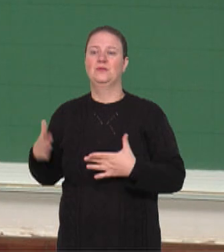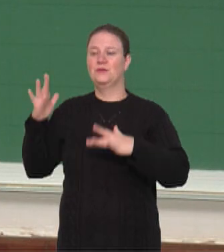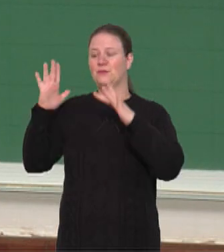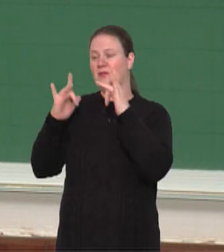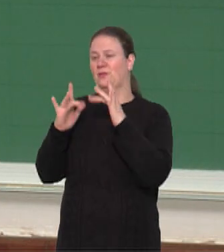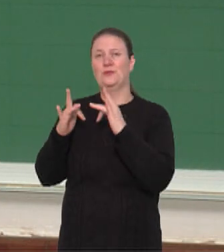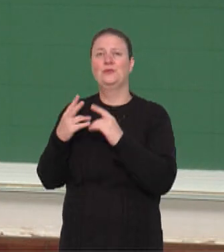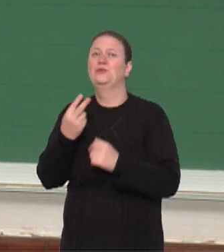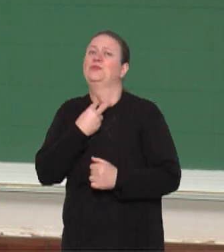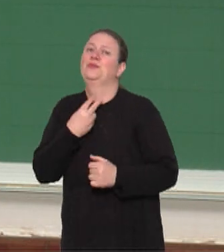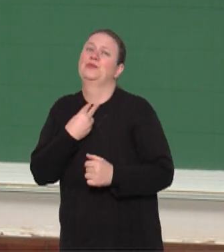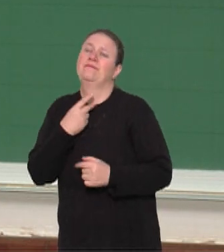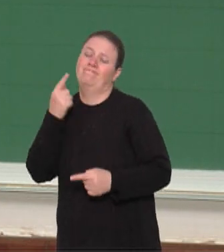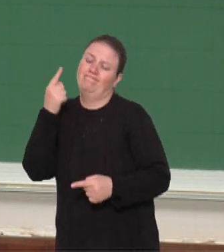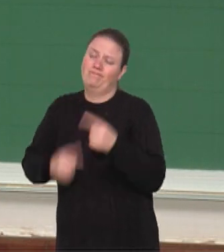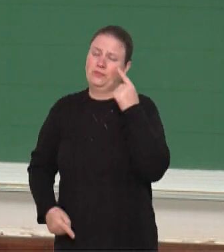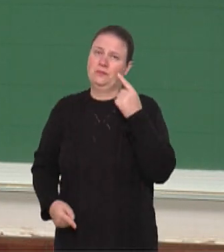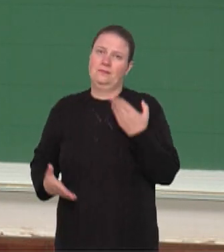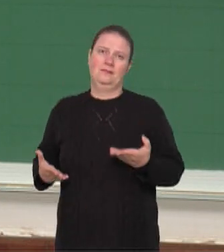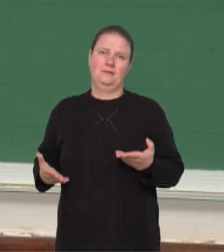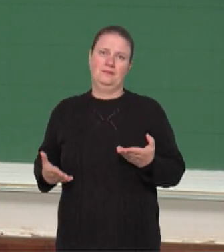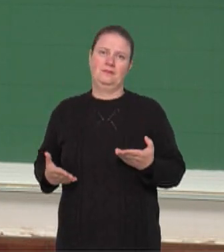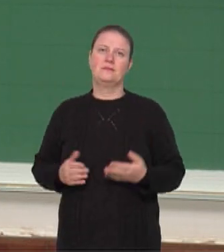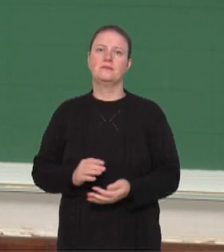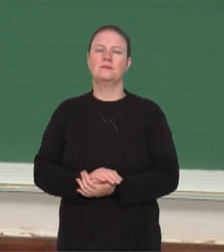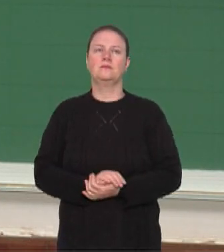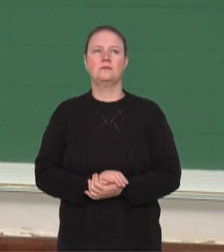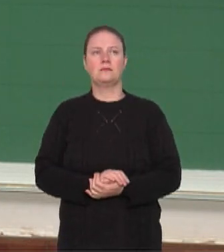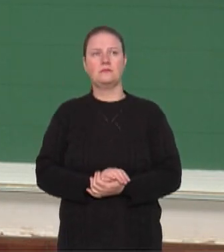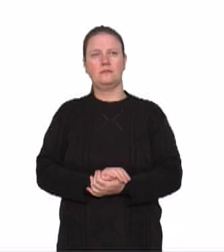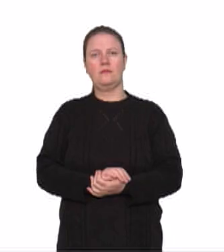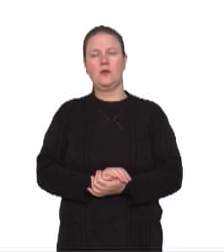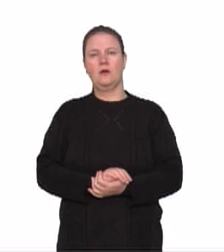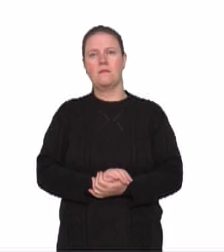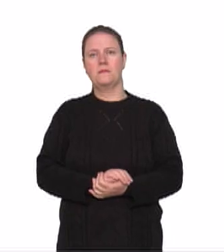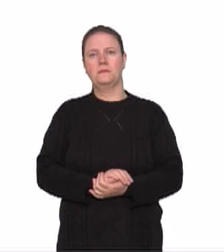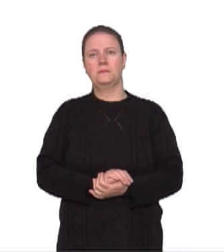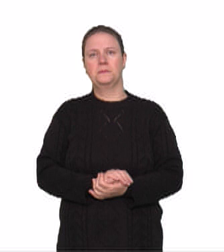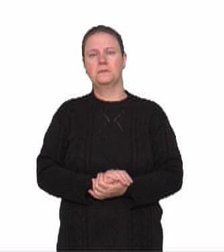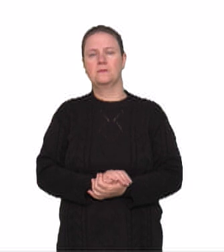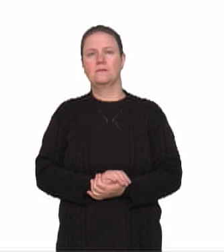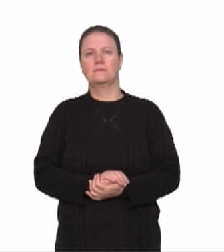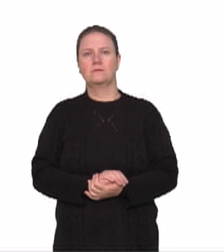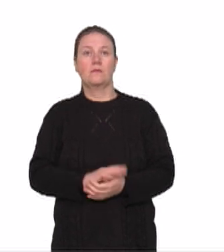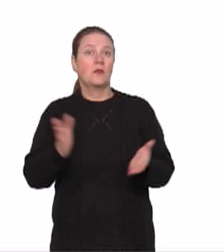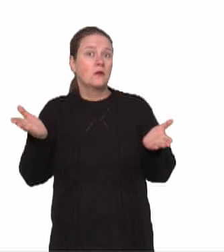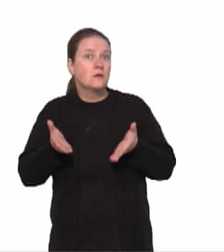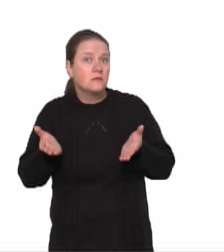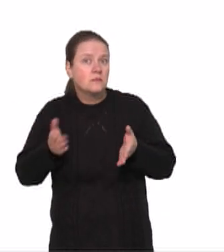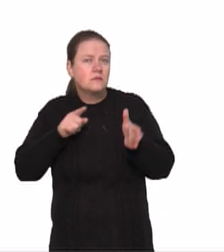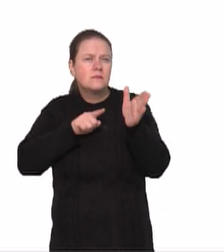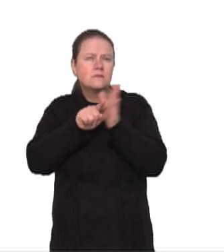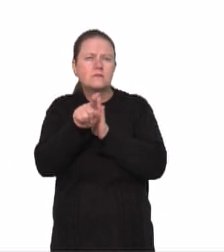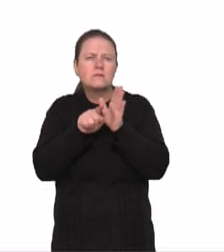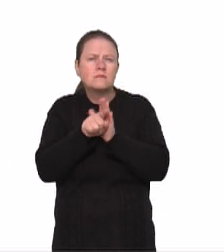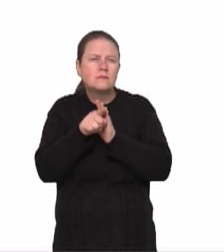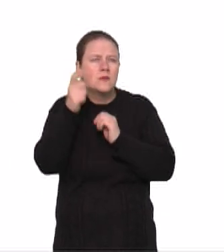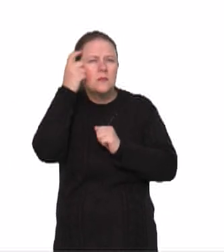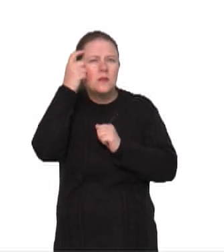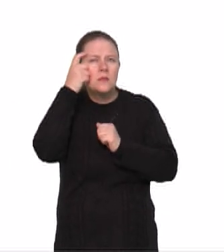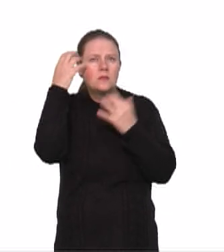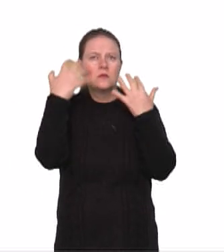relação ali ser feliz, né, da relação amorosa terminar num final feliz. Uma questão para vocês pensarem um pouquinho aí, né?